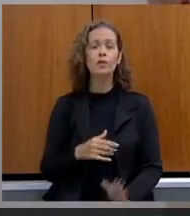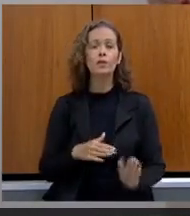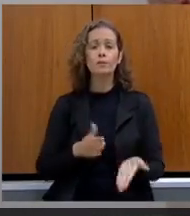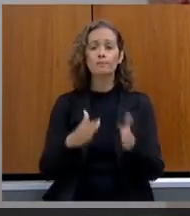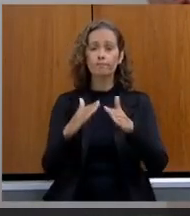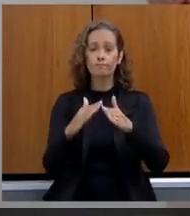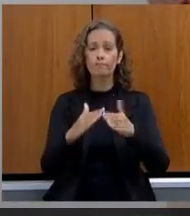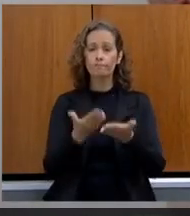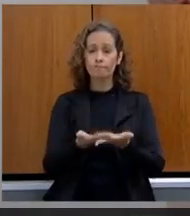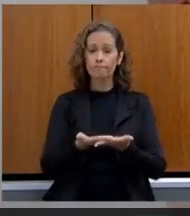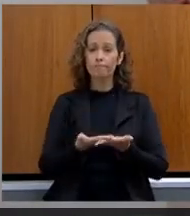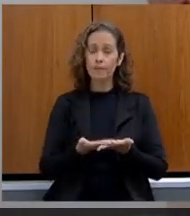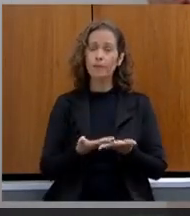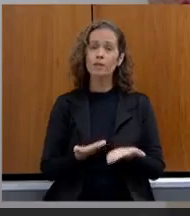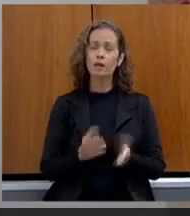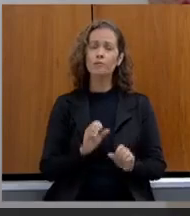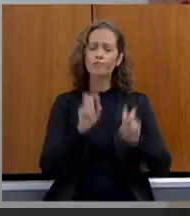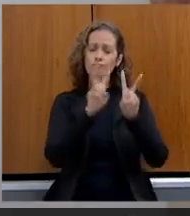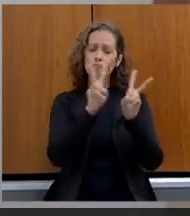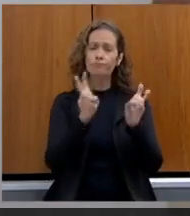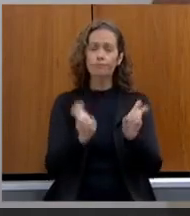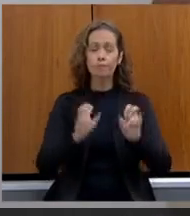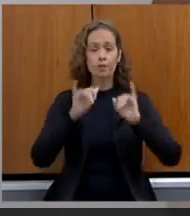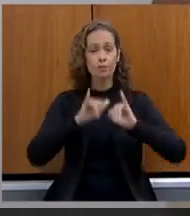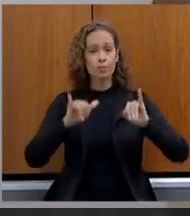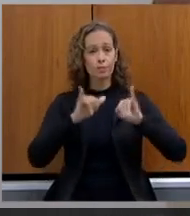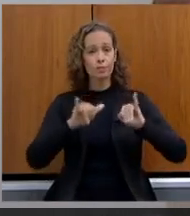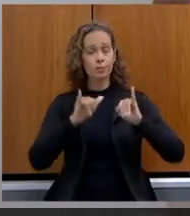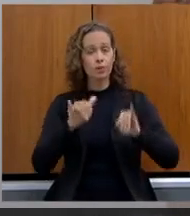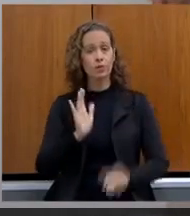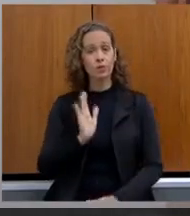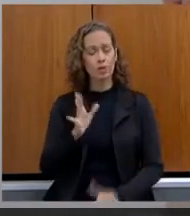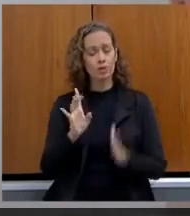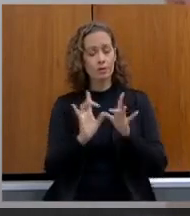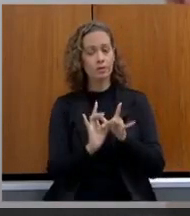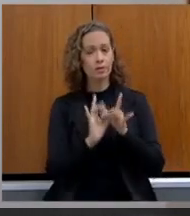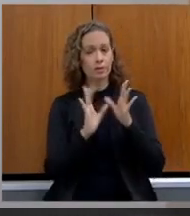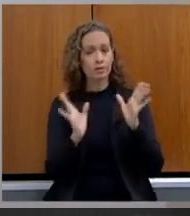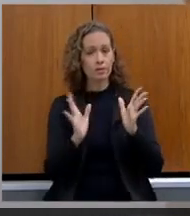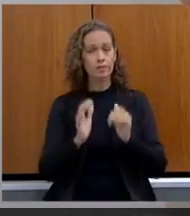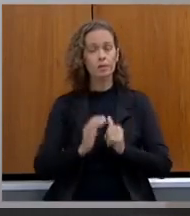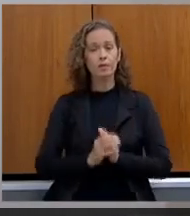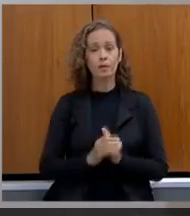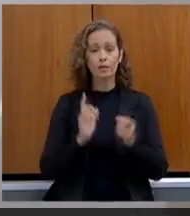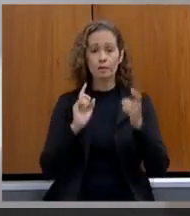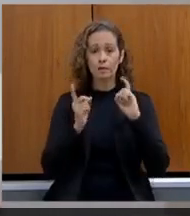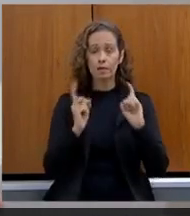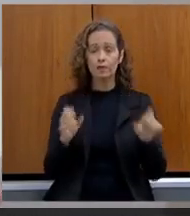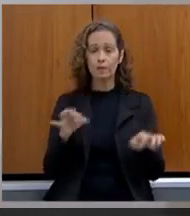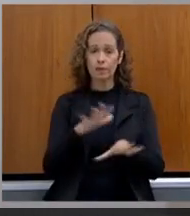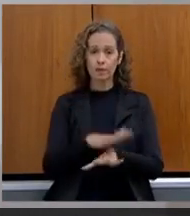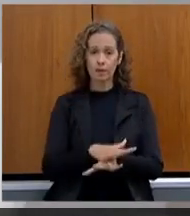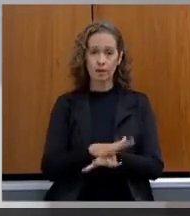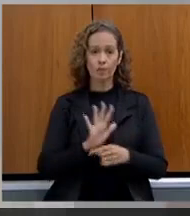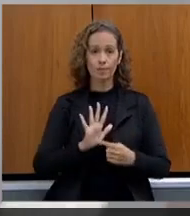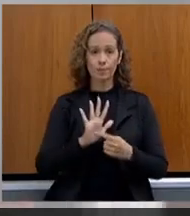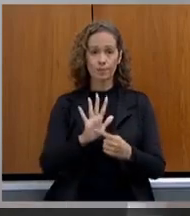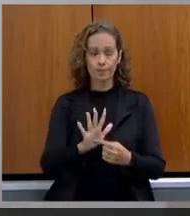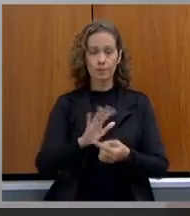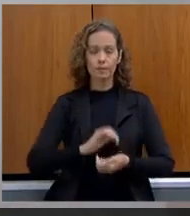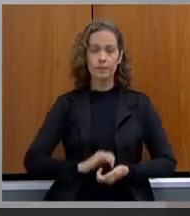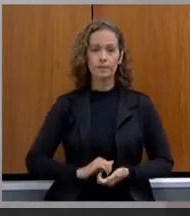recomendações referentes ao tema abordado e serão deliberados ao final desta reunião